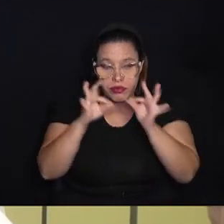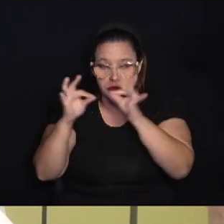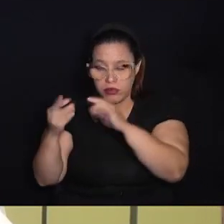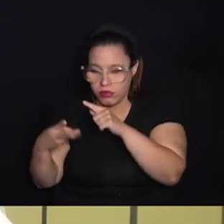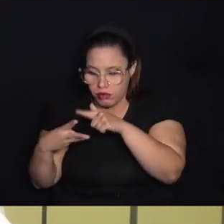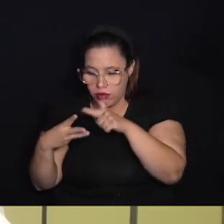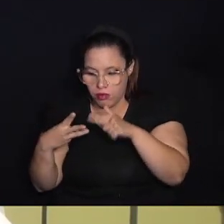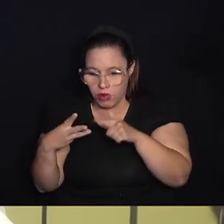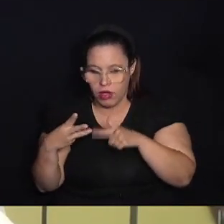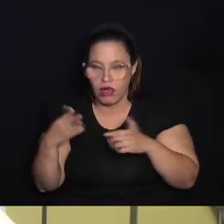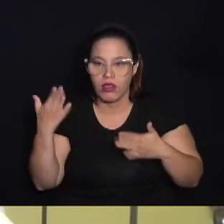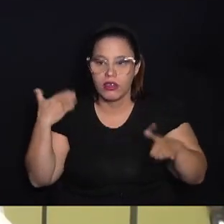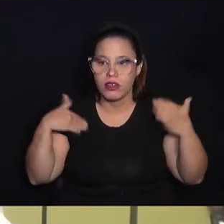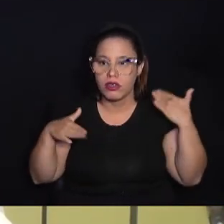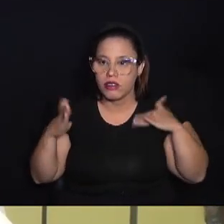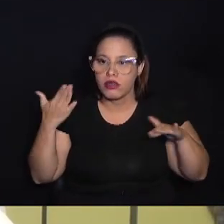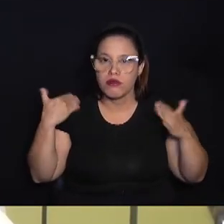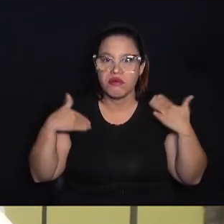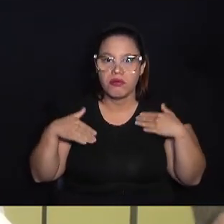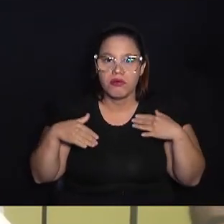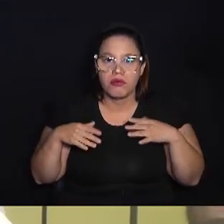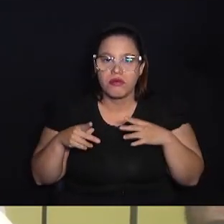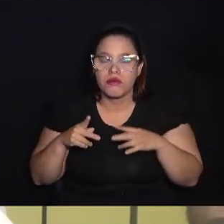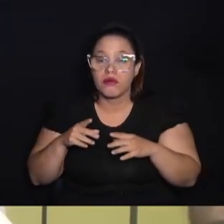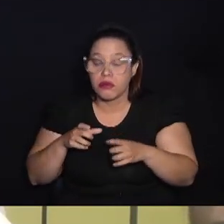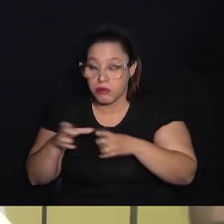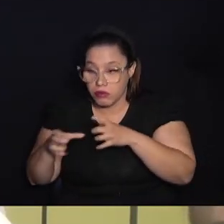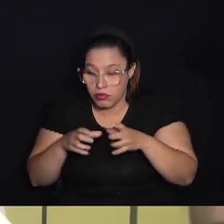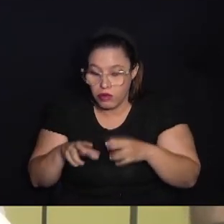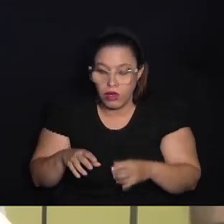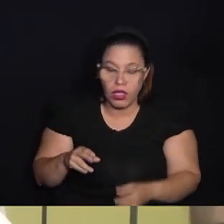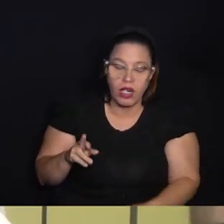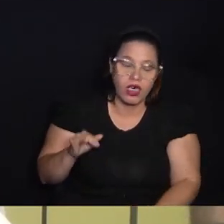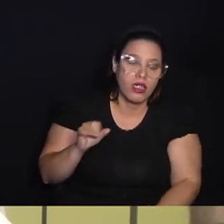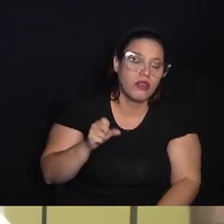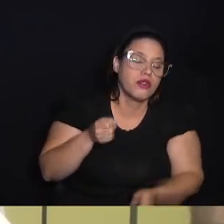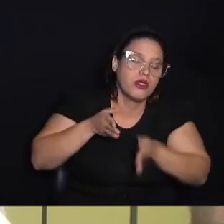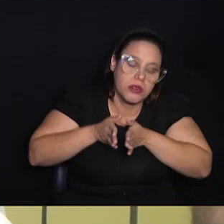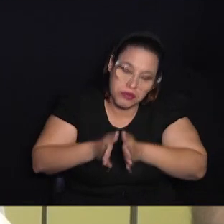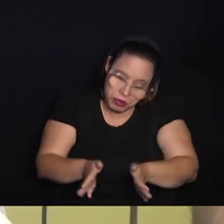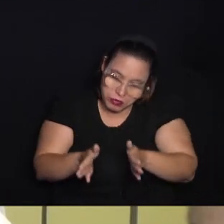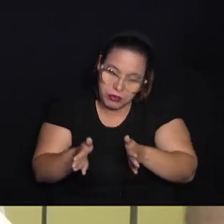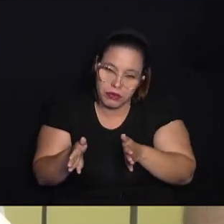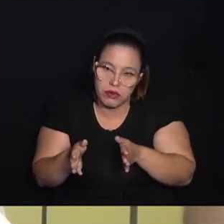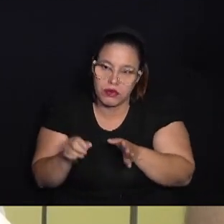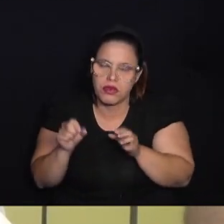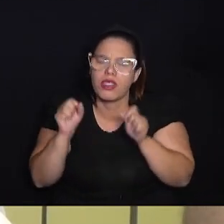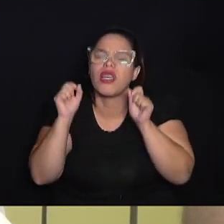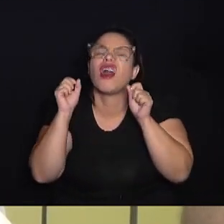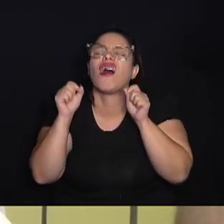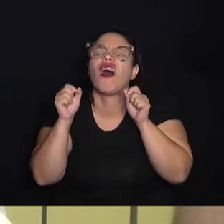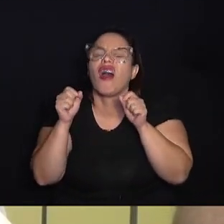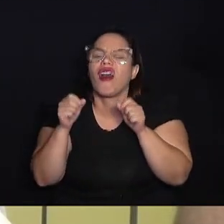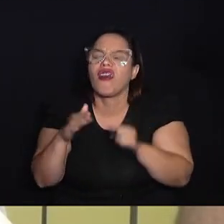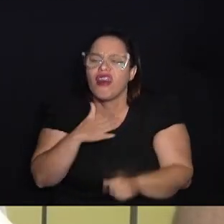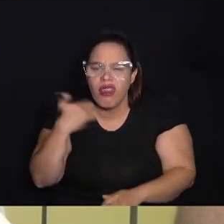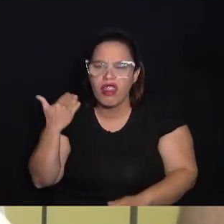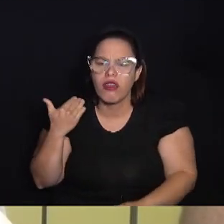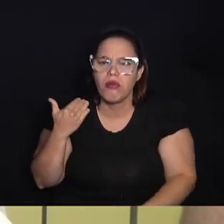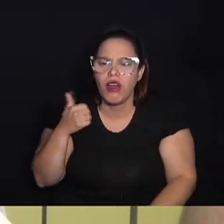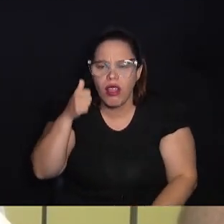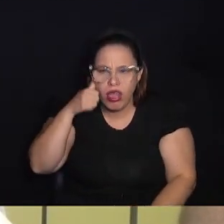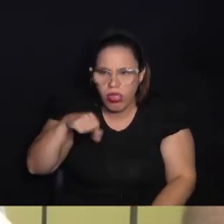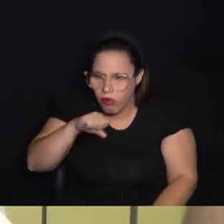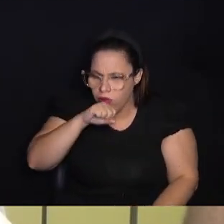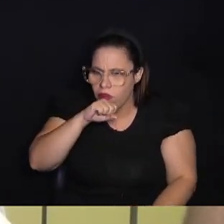passeios turísticos pelo centro de Campinas contando a história passando por onde Carlos Gomes nasceu em busca de saber quem que matou a mãe de Carlos Gomes que é